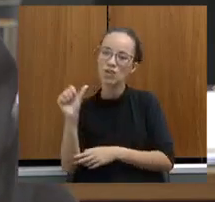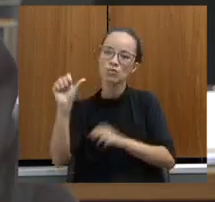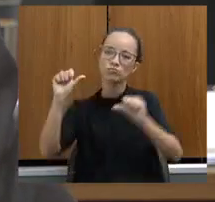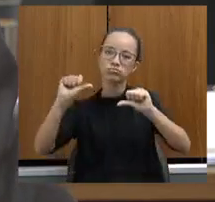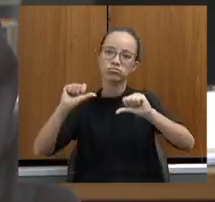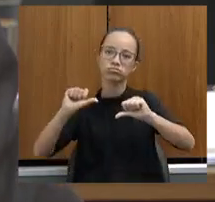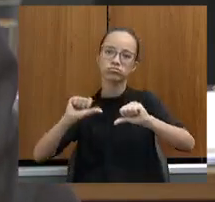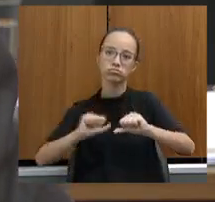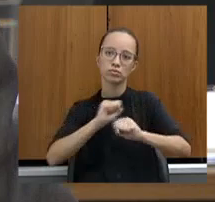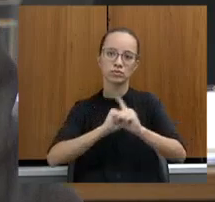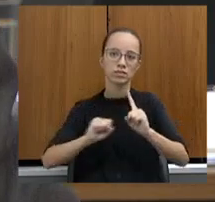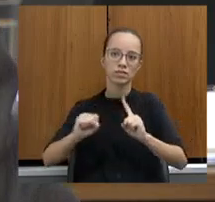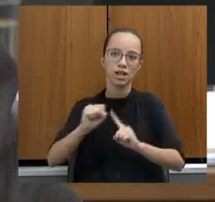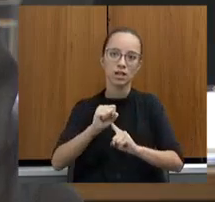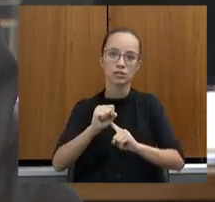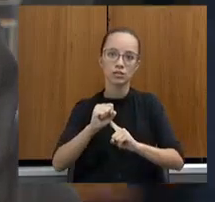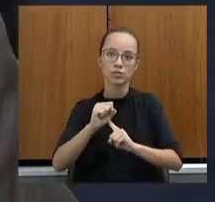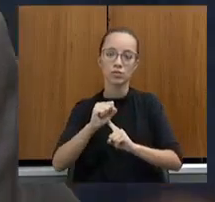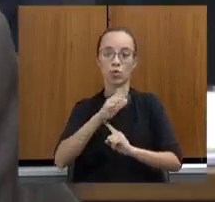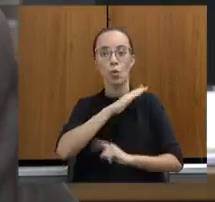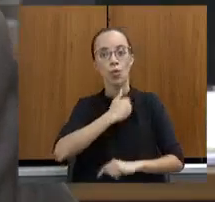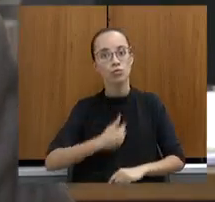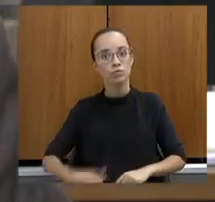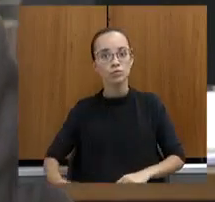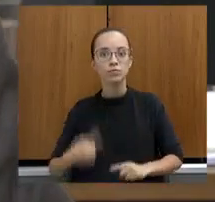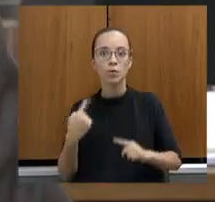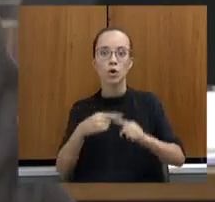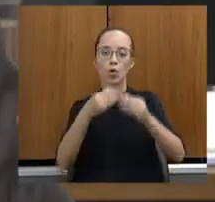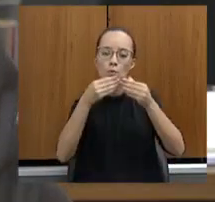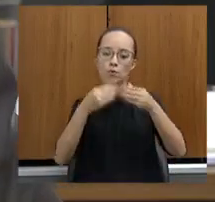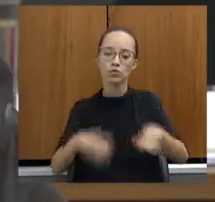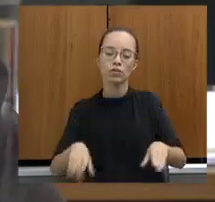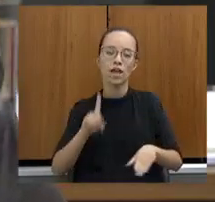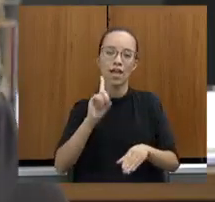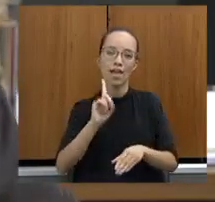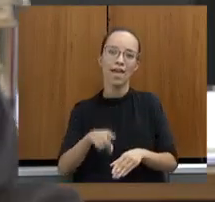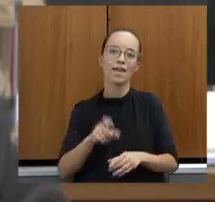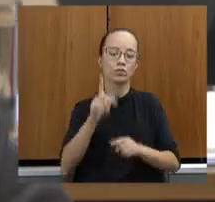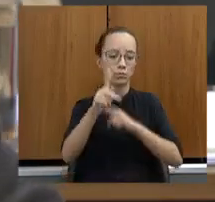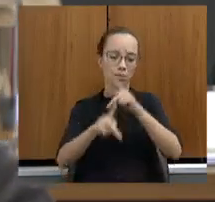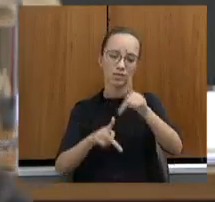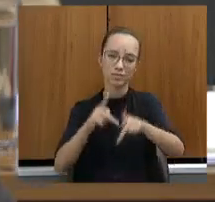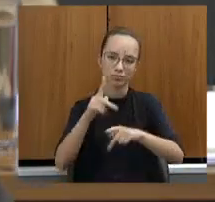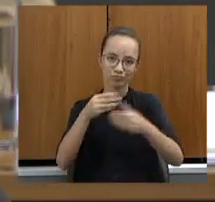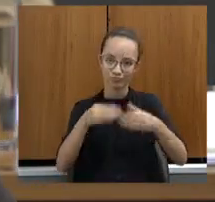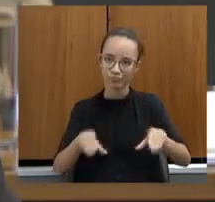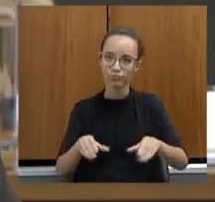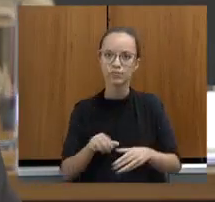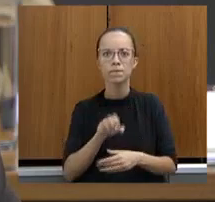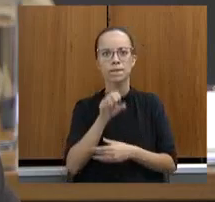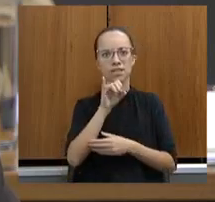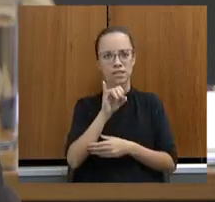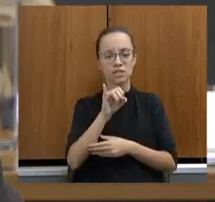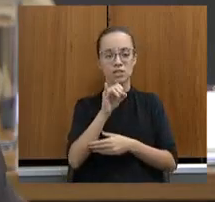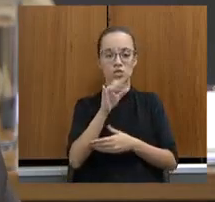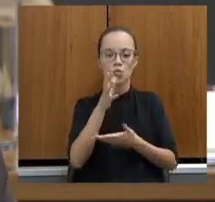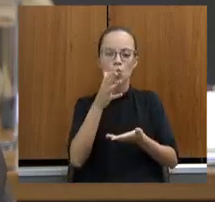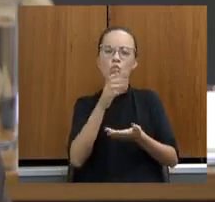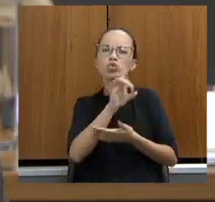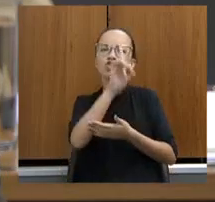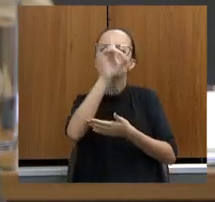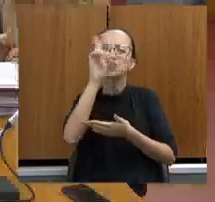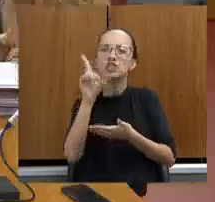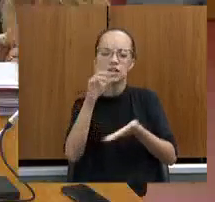população com quem com o governo que eu prejuízo maior é do cidadão o dia que um secretário de estado